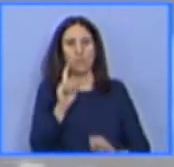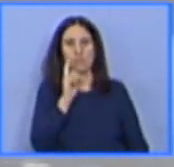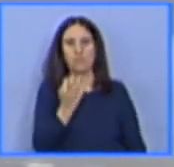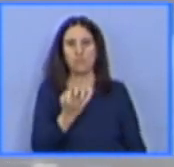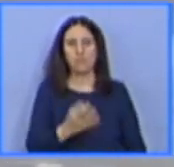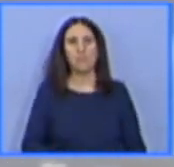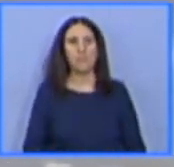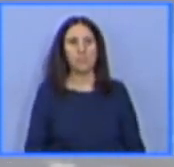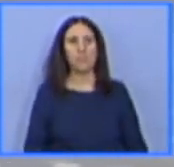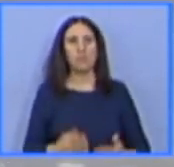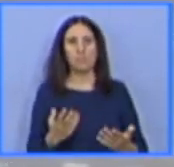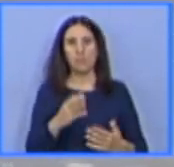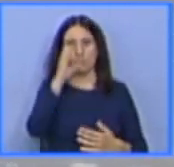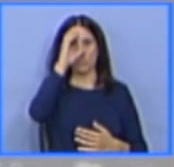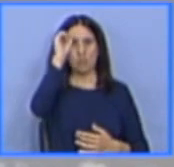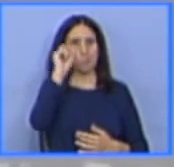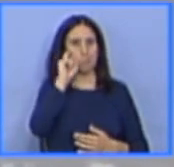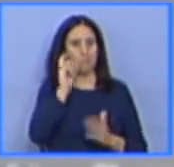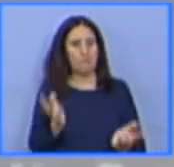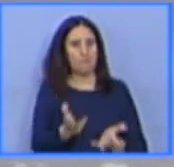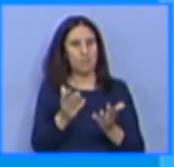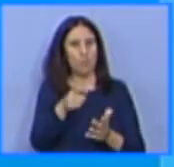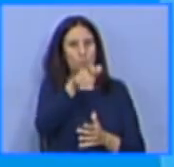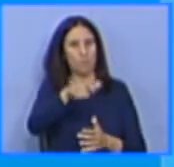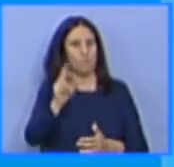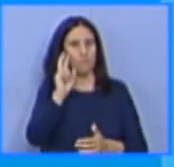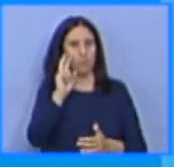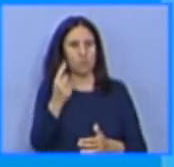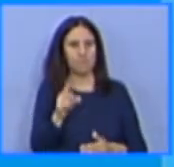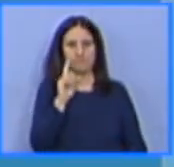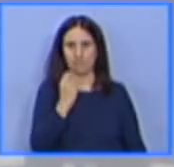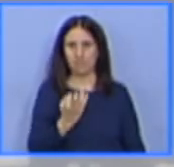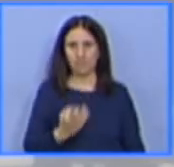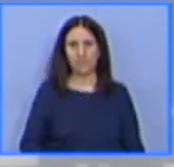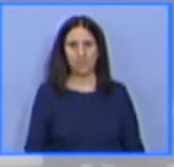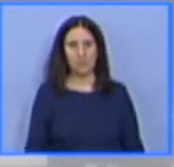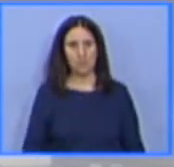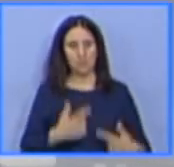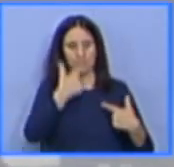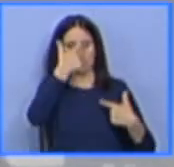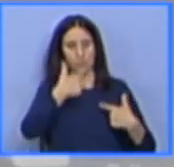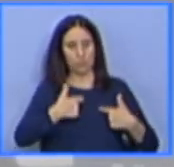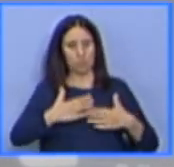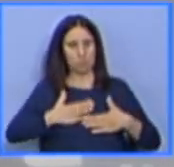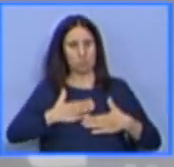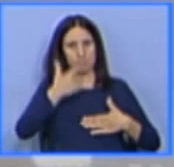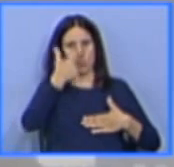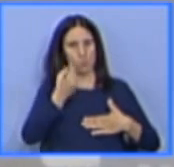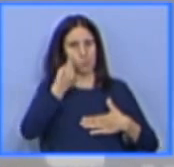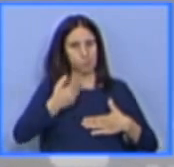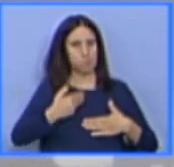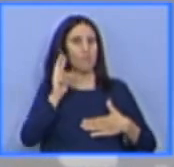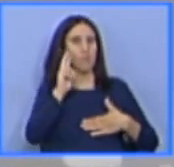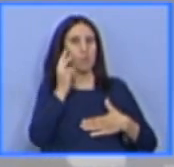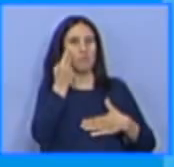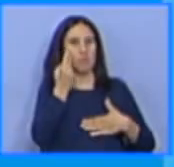Estado continue a garantir e a defender o valor da vida humana. Exatamente. Portanto, que a pessoa tenha valor como pessoa a vida vale pela